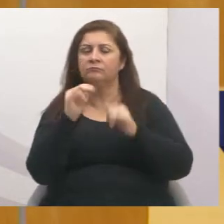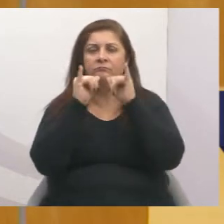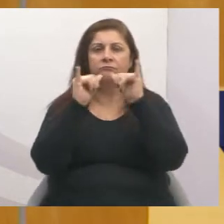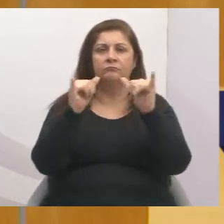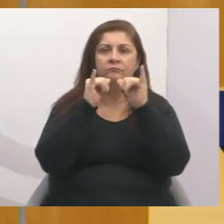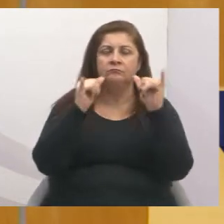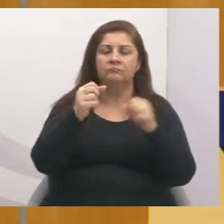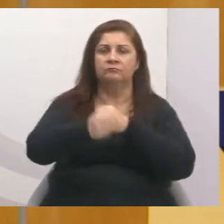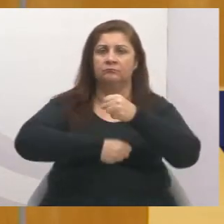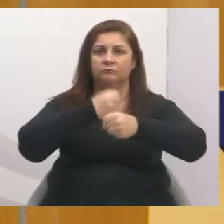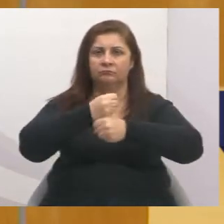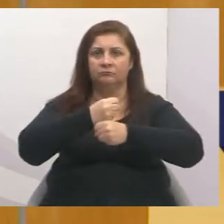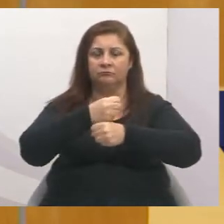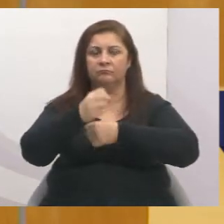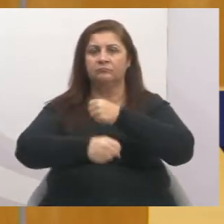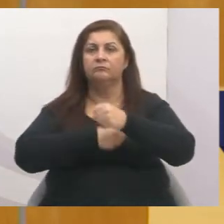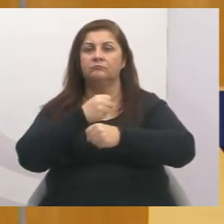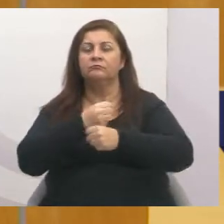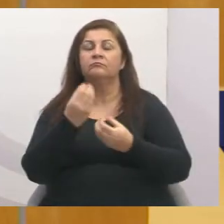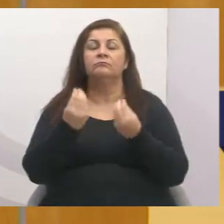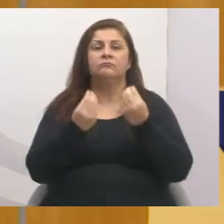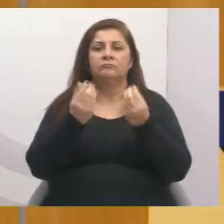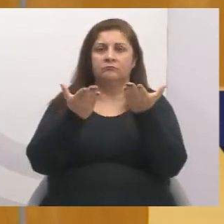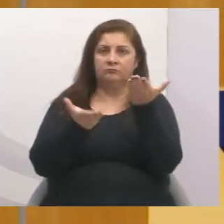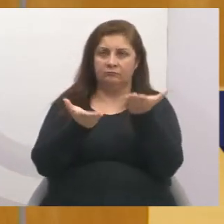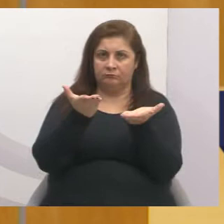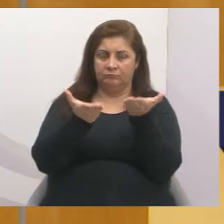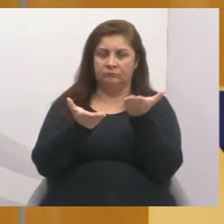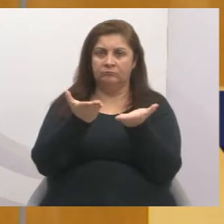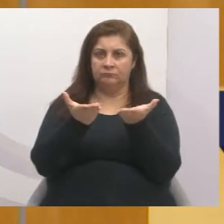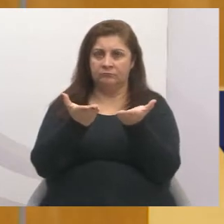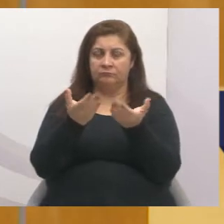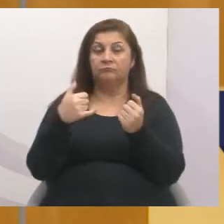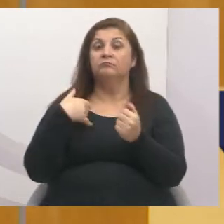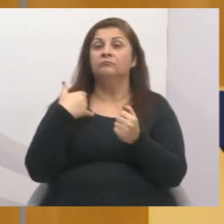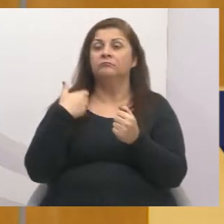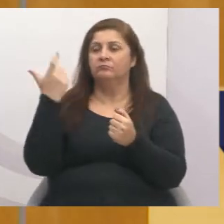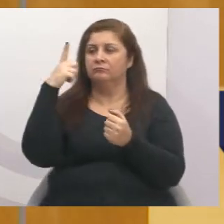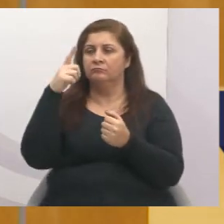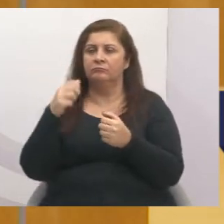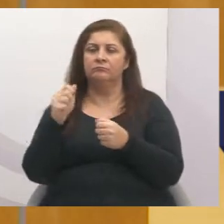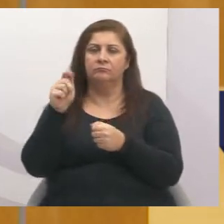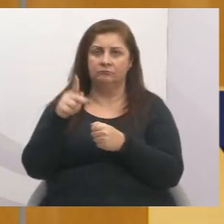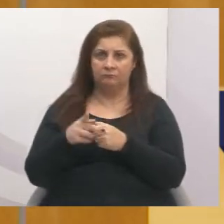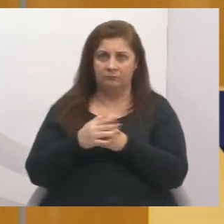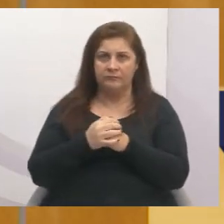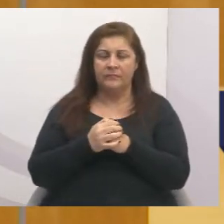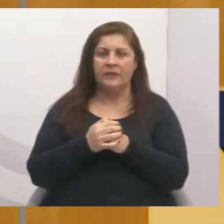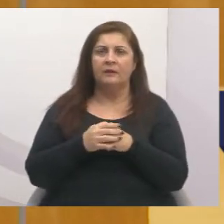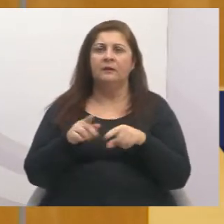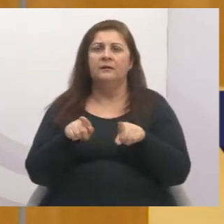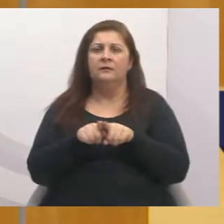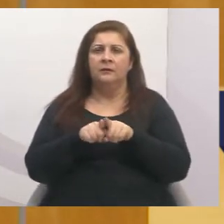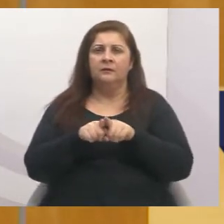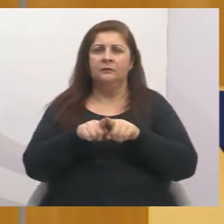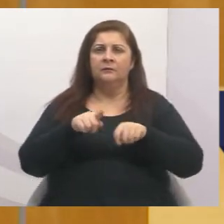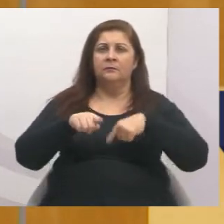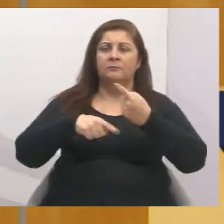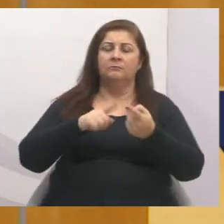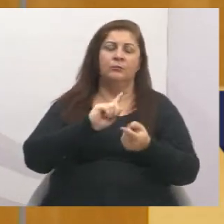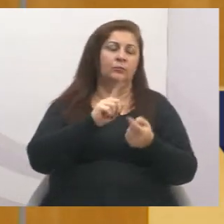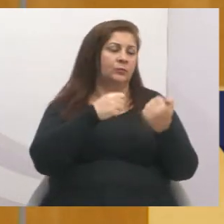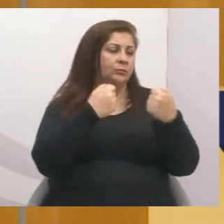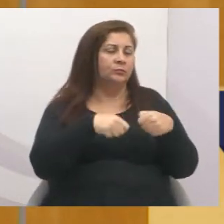divulgar anualmente o equilíbrio atuarial do sistema, e quando as medidas complementares se tornarem